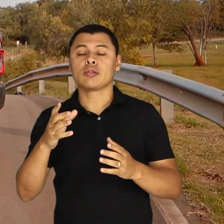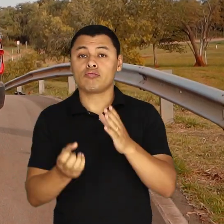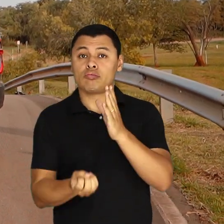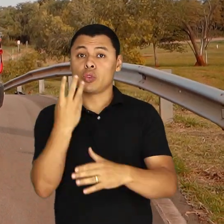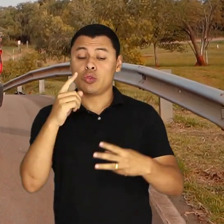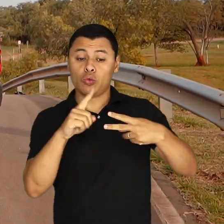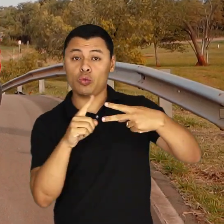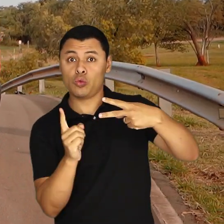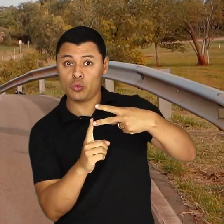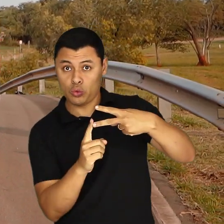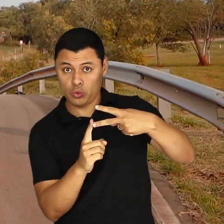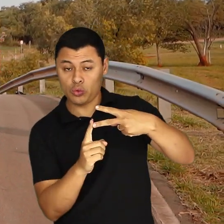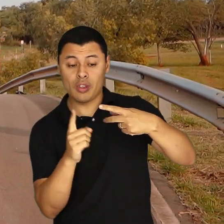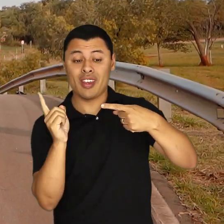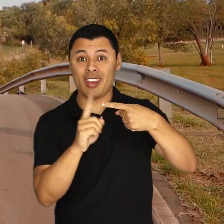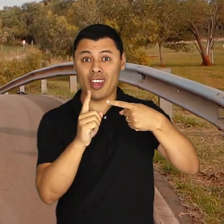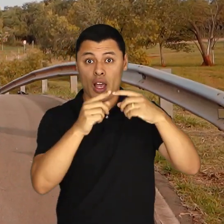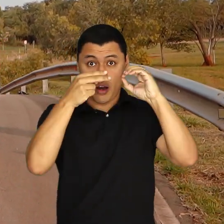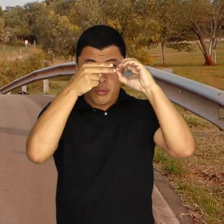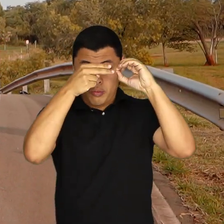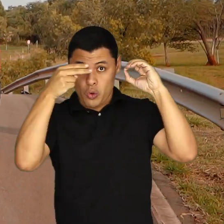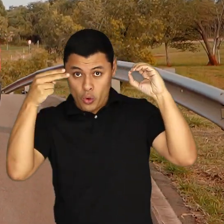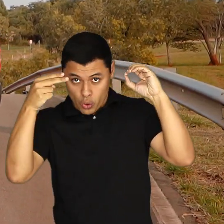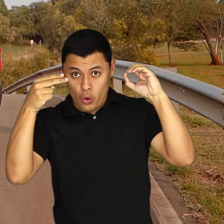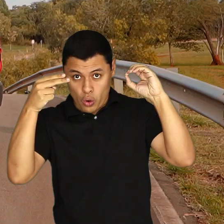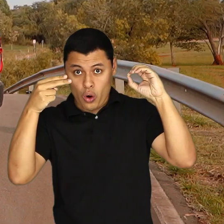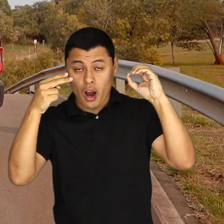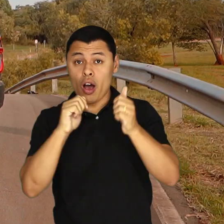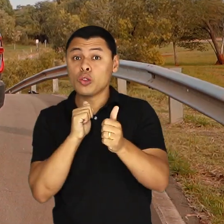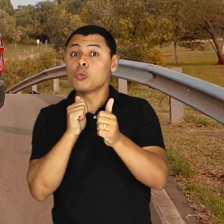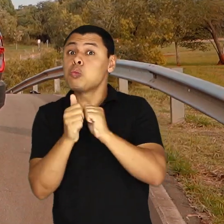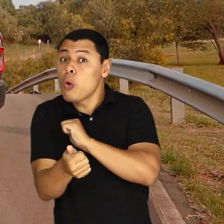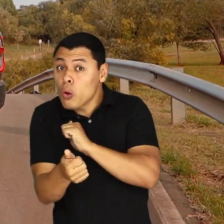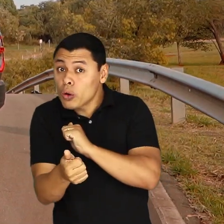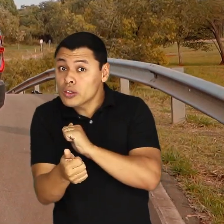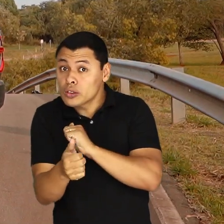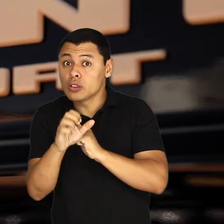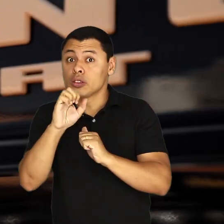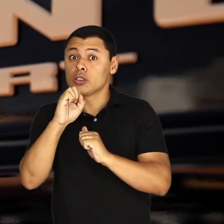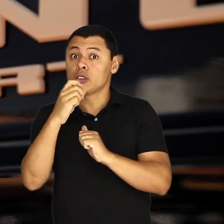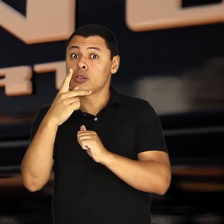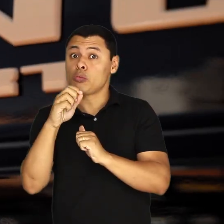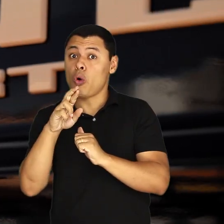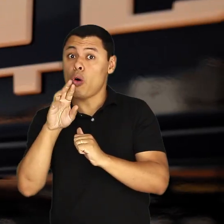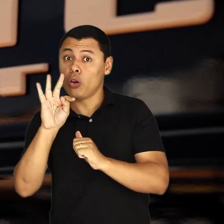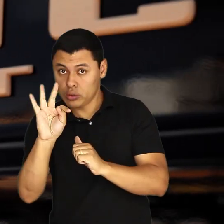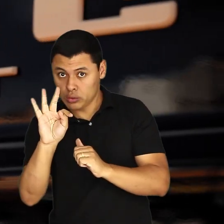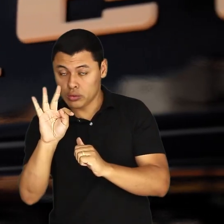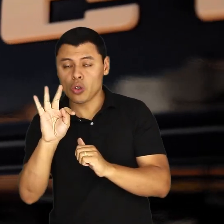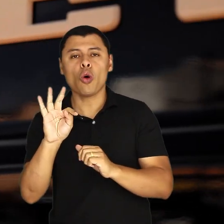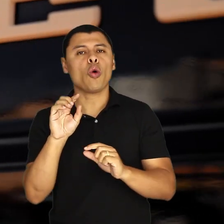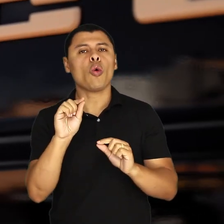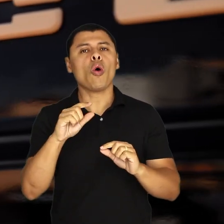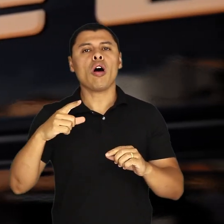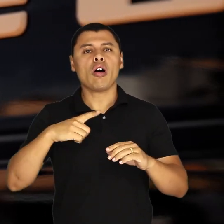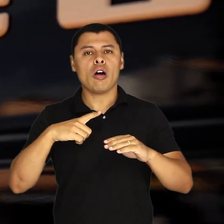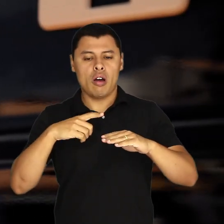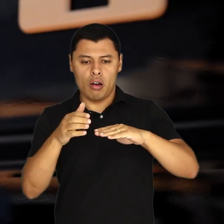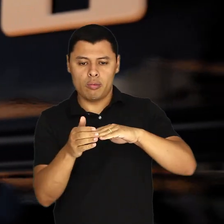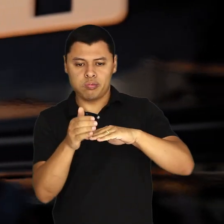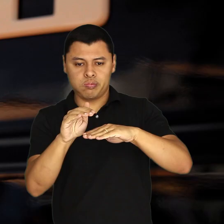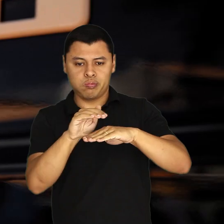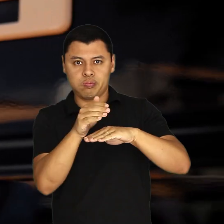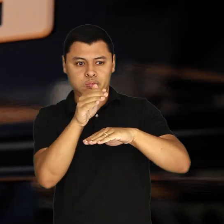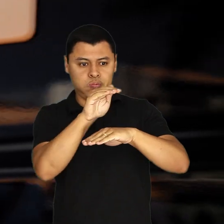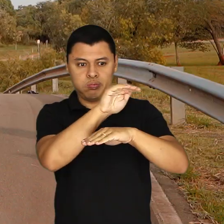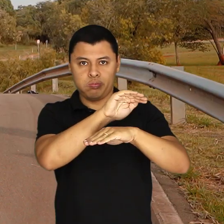duas famílias com o nome Bronco, tá? Esse que é o que a gente está vendo aqui, que é o que a Ford trouxe para o Brasil, é o Bronco Sport. Ele é o primeiro Bronco a utilizar uma